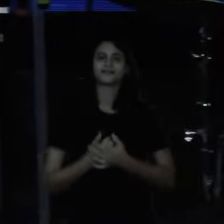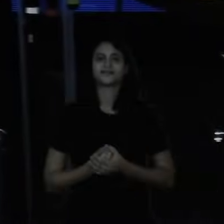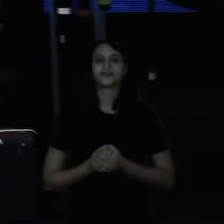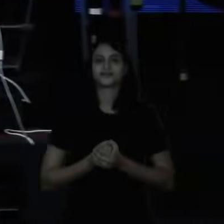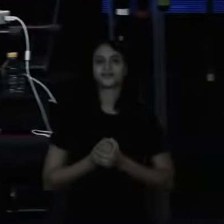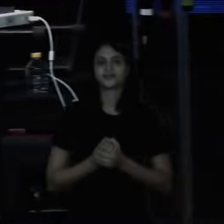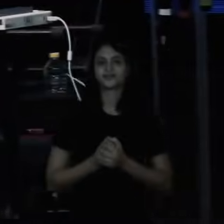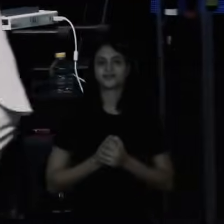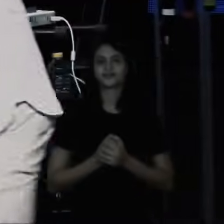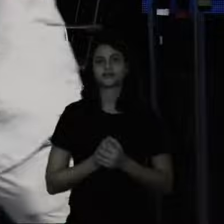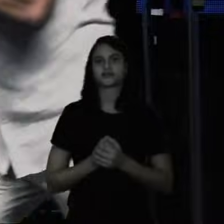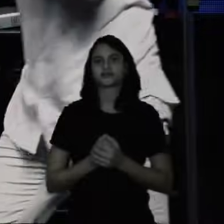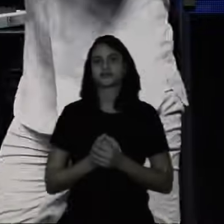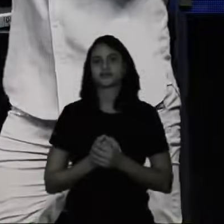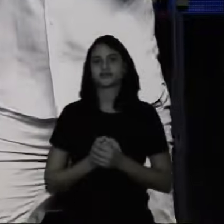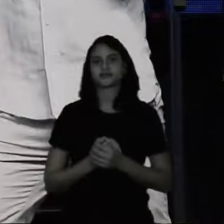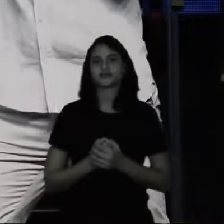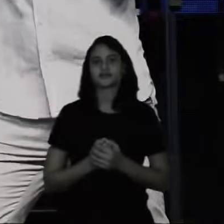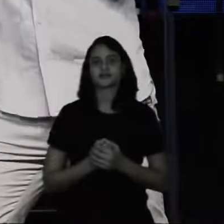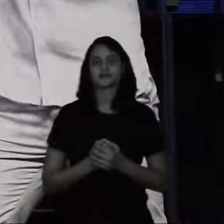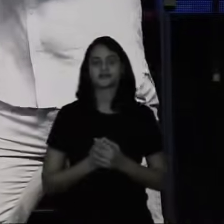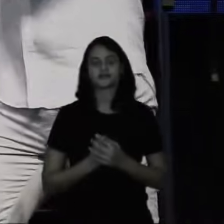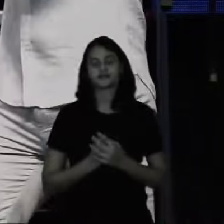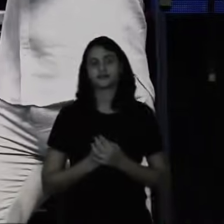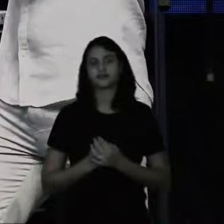Eu vou sair com tudo assim.